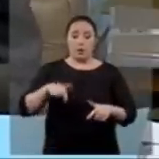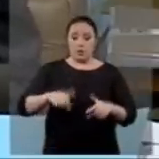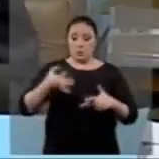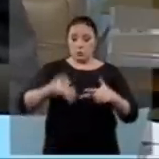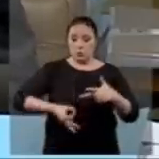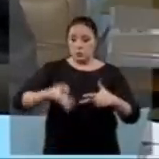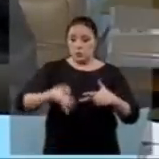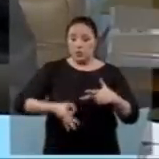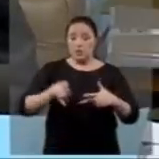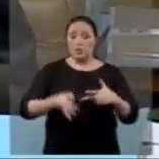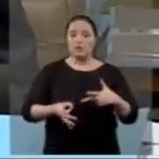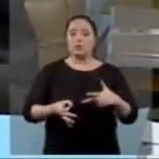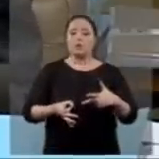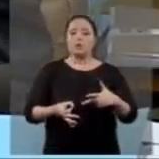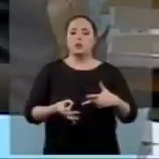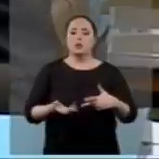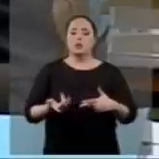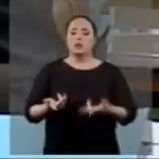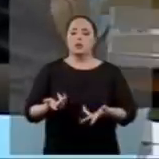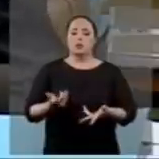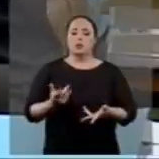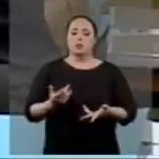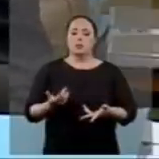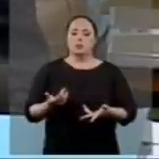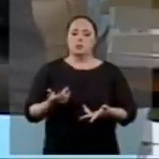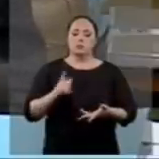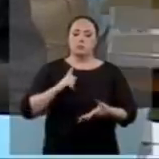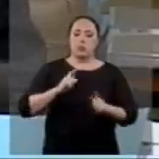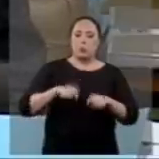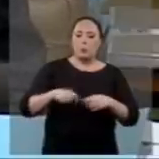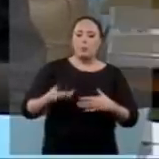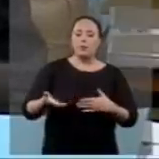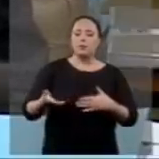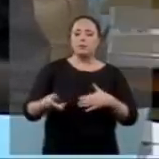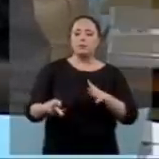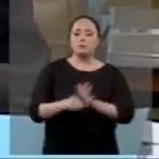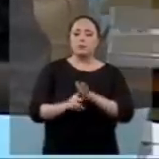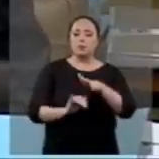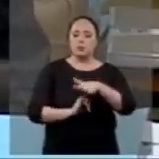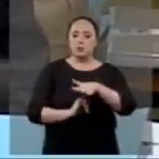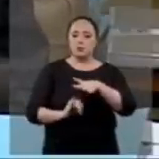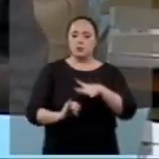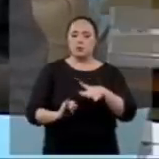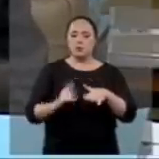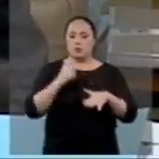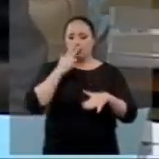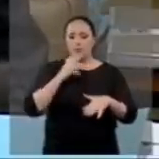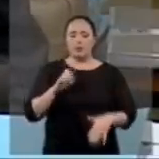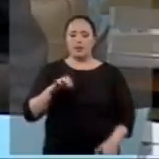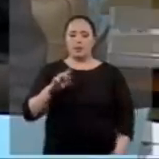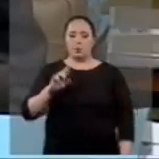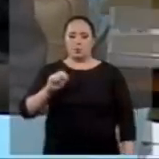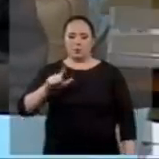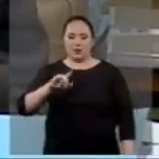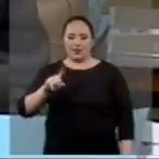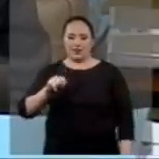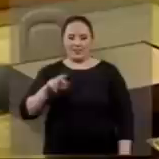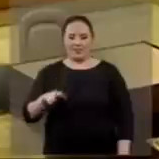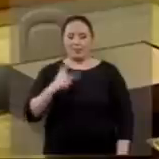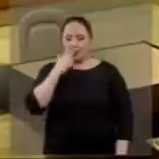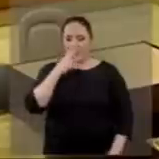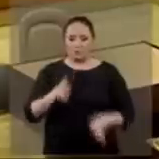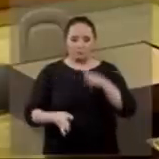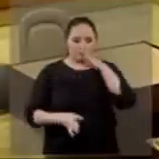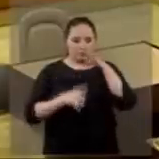Judiciário, que investe o Judiciário de competência institucional para neutralizar eventuais abusos